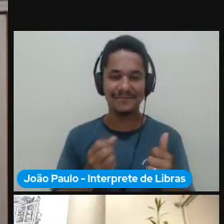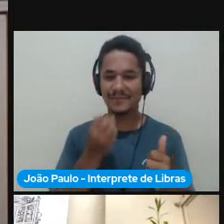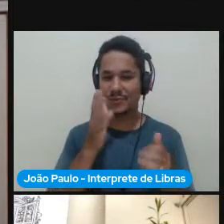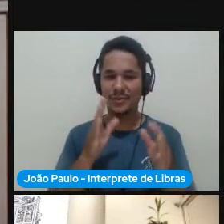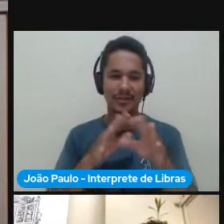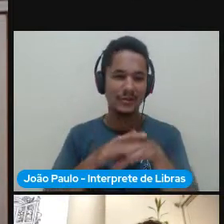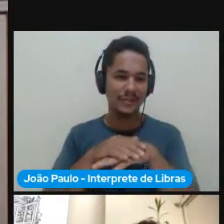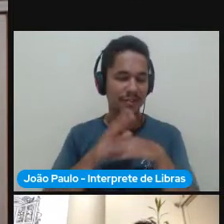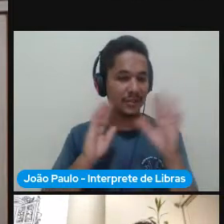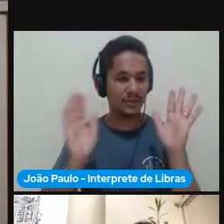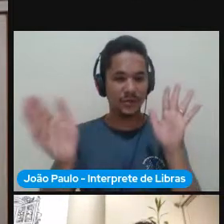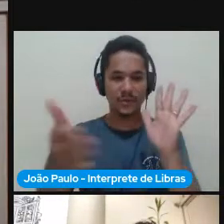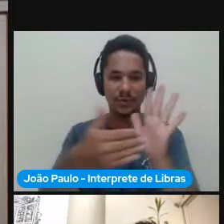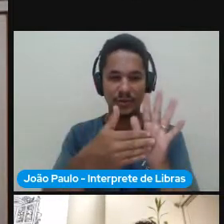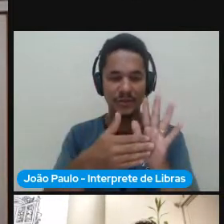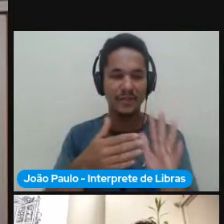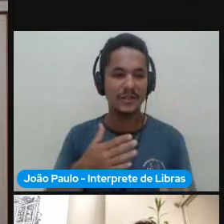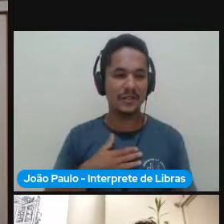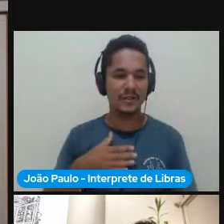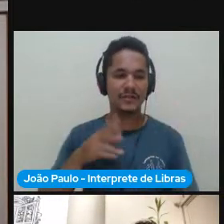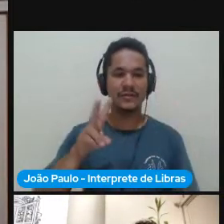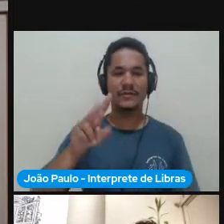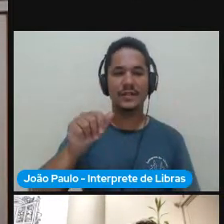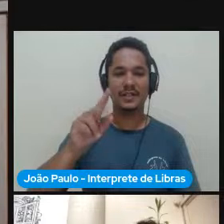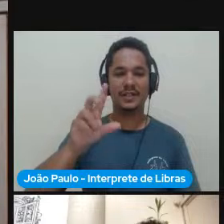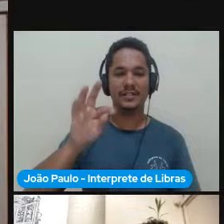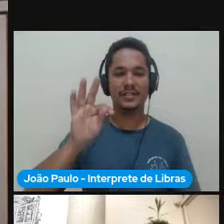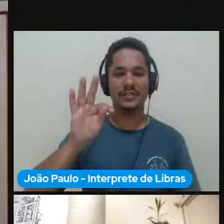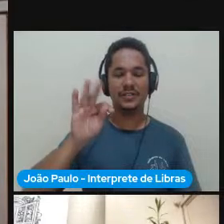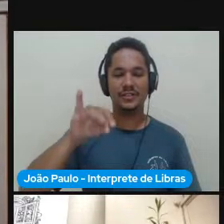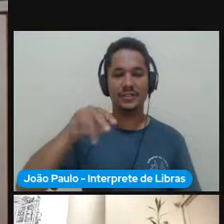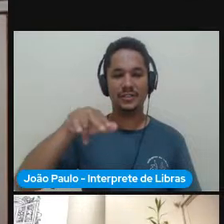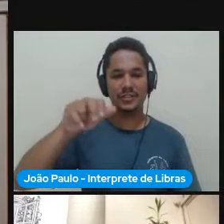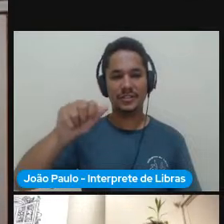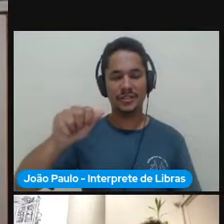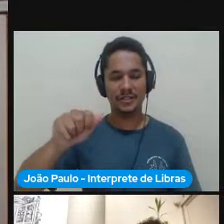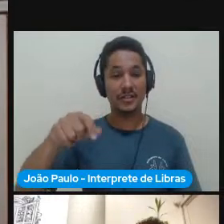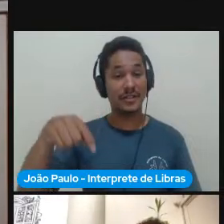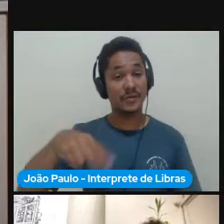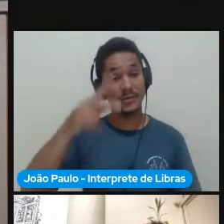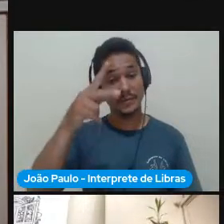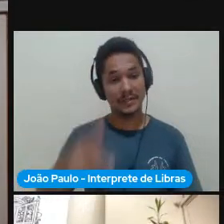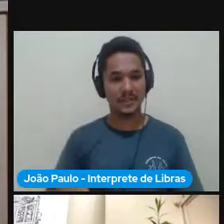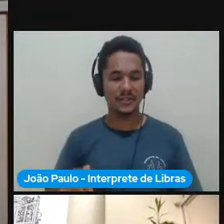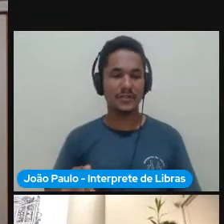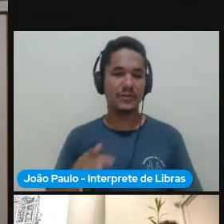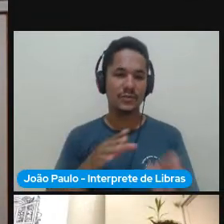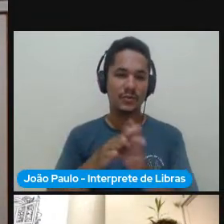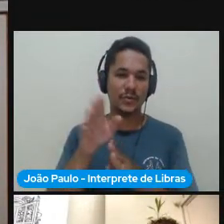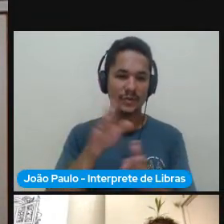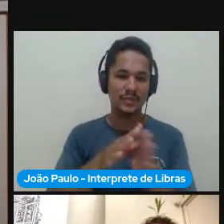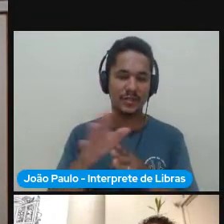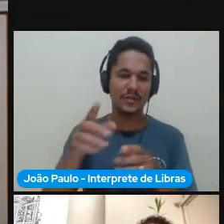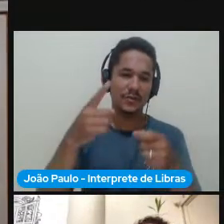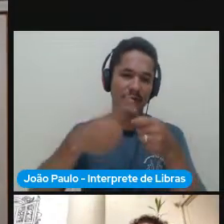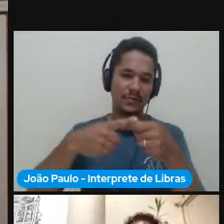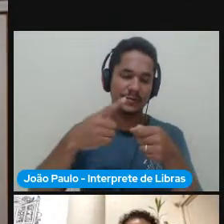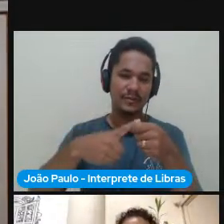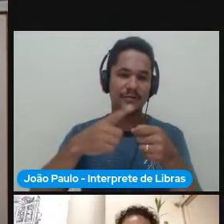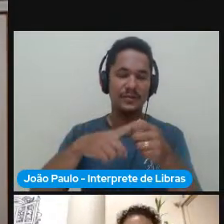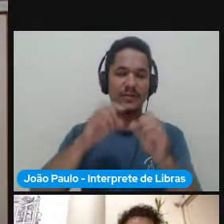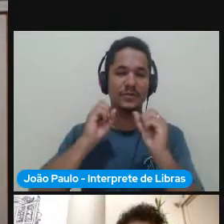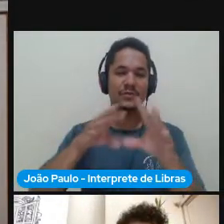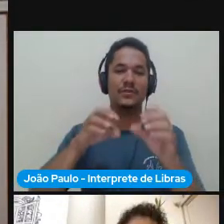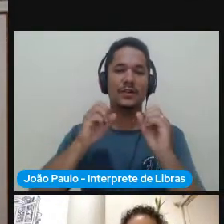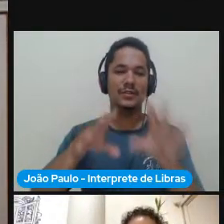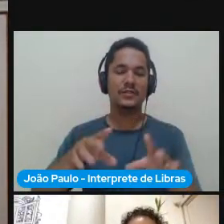todos. Eu sou Valentina Scott, atualmente presidente do Conselho Municipal de Educação e diretora do Centro de Aperfeiçoamento dos